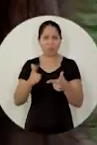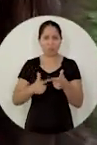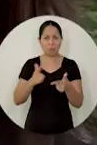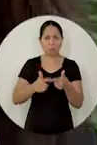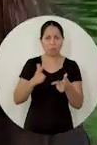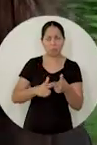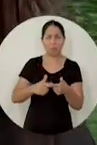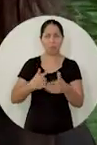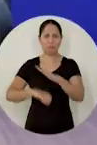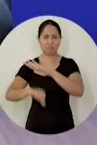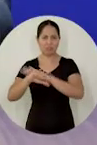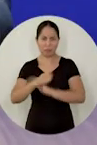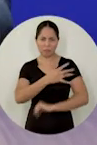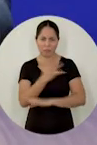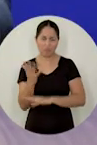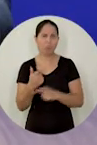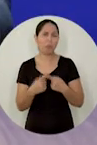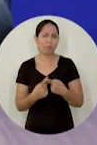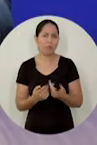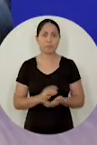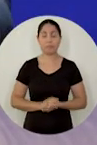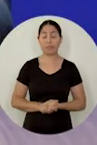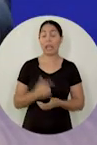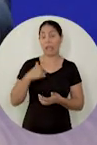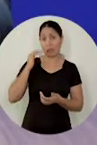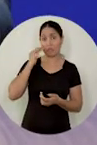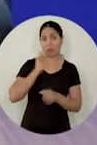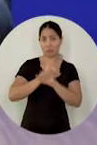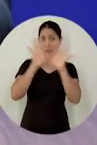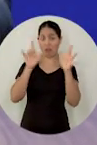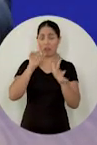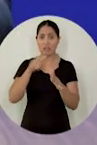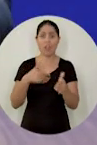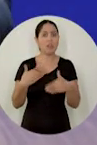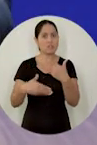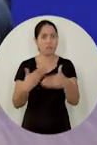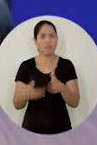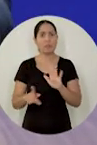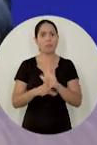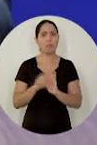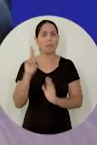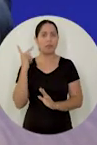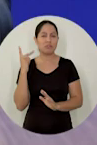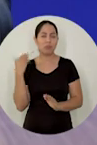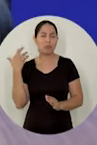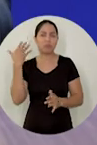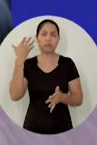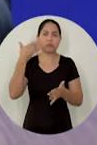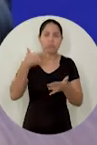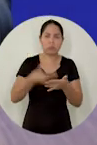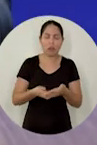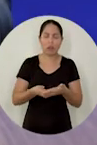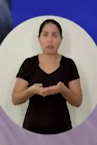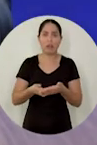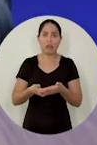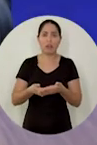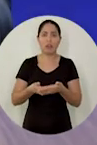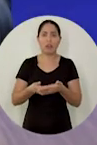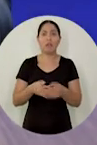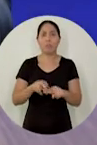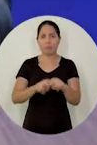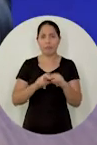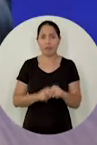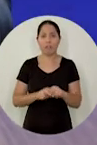que um número tão alto? Eu entendo que isso está relacionado com o processo de desenvolvimento histórico implementado desde